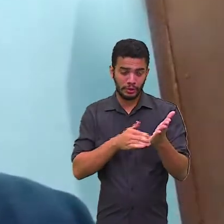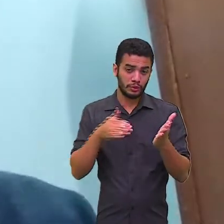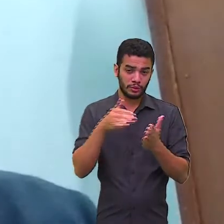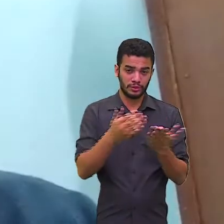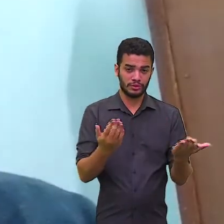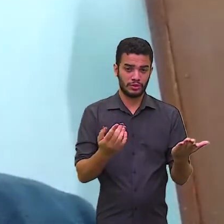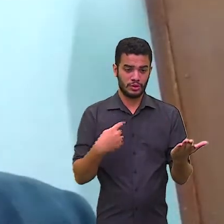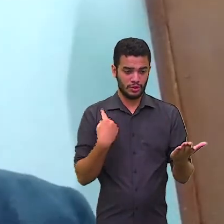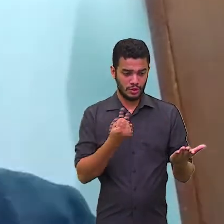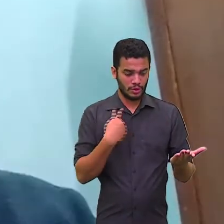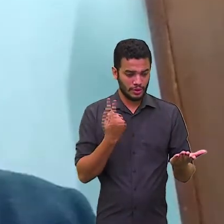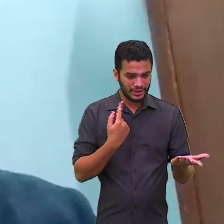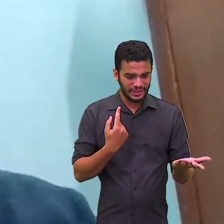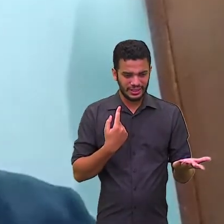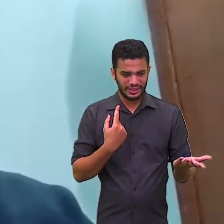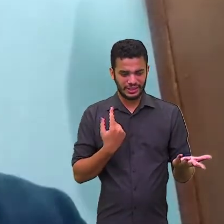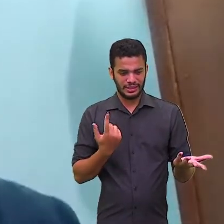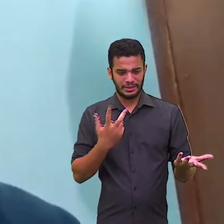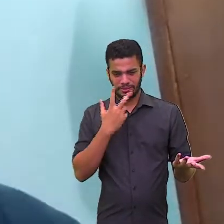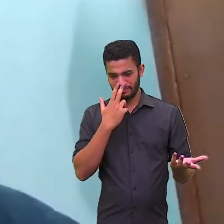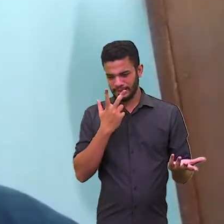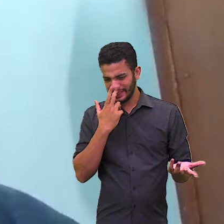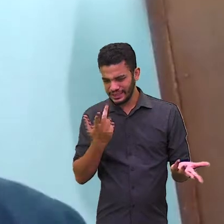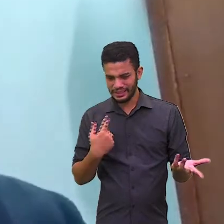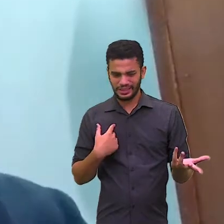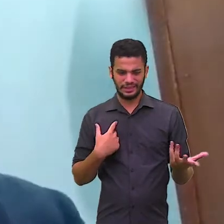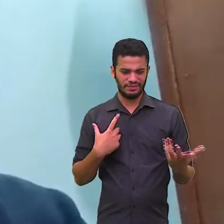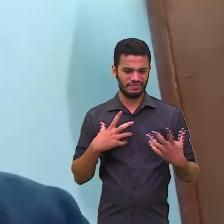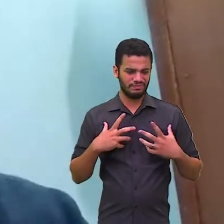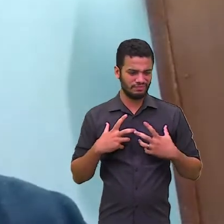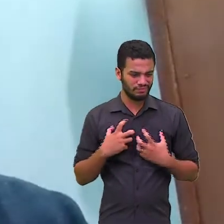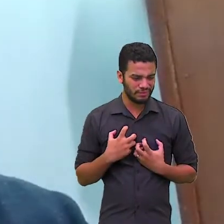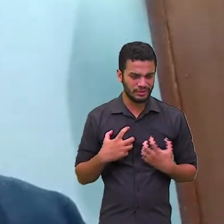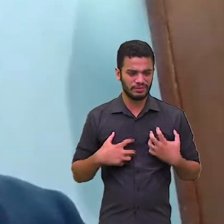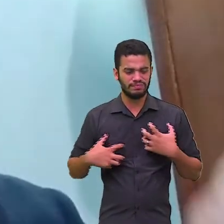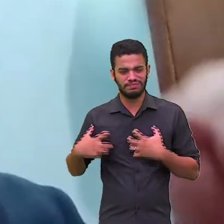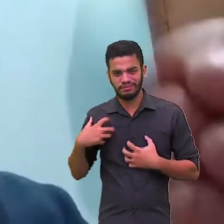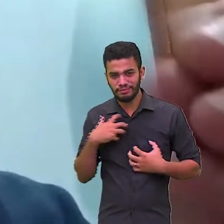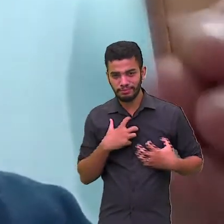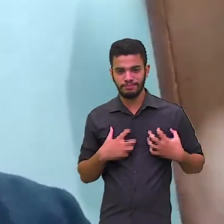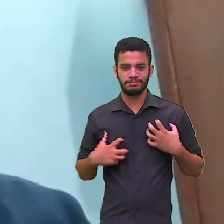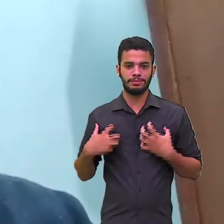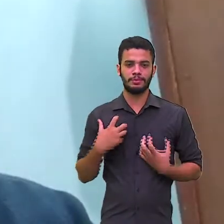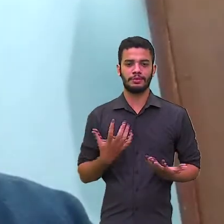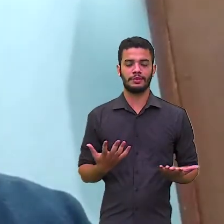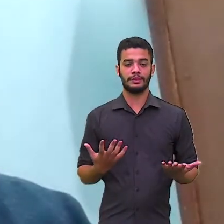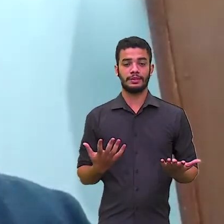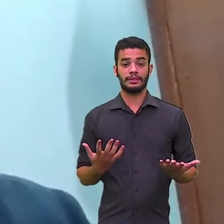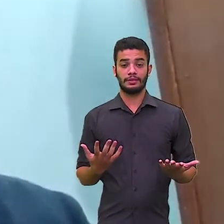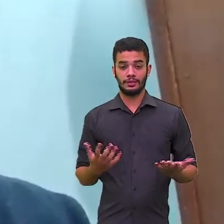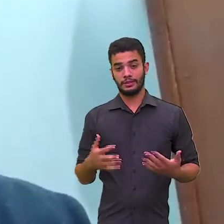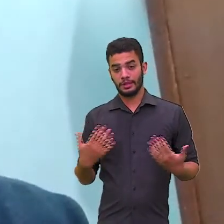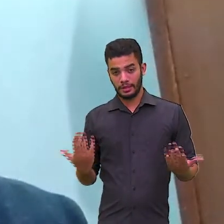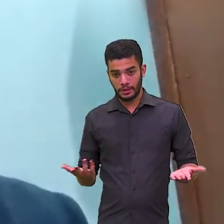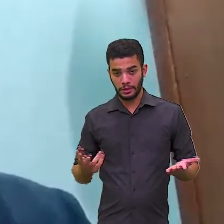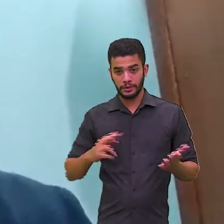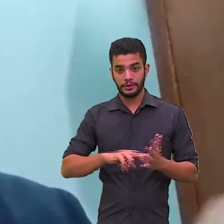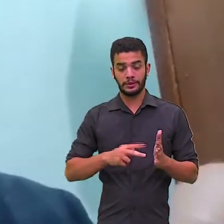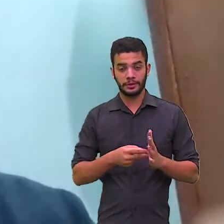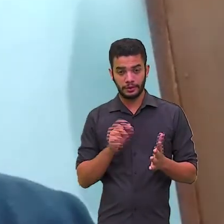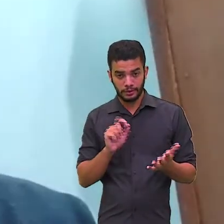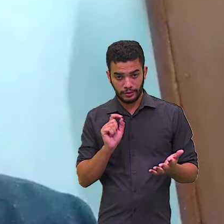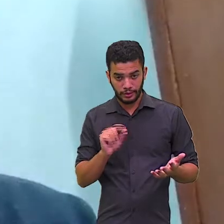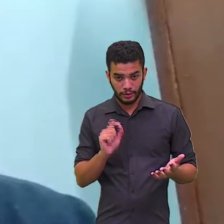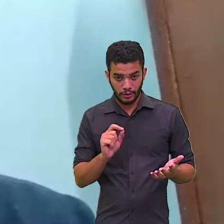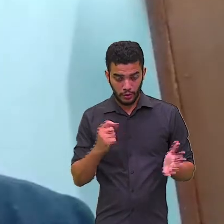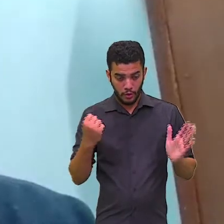fica esperando que alguém diga para a gente quem a gente é. Isso, no fundo, é a grande tarefa e a grande missão de